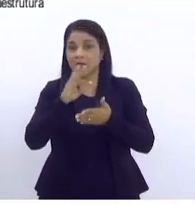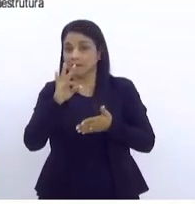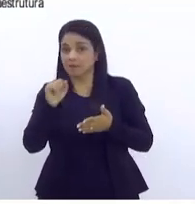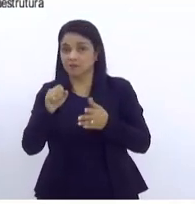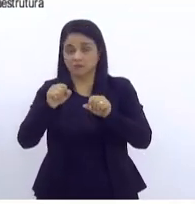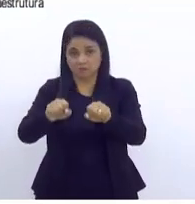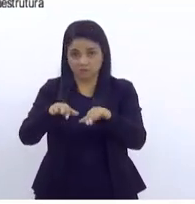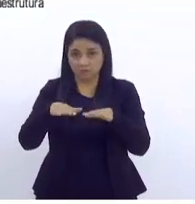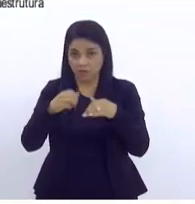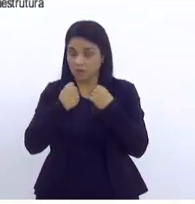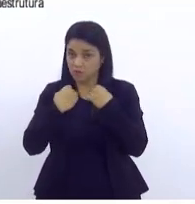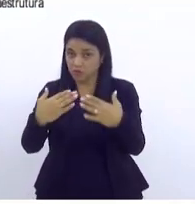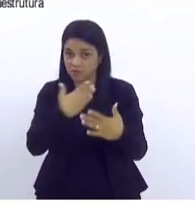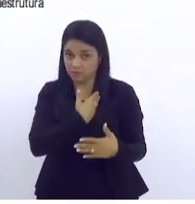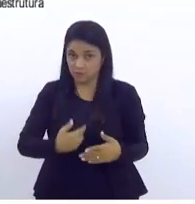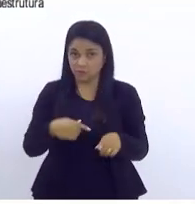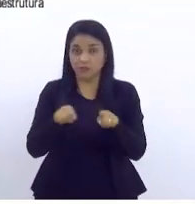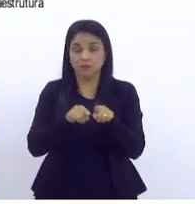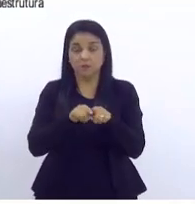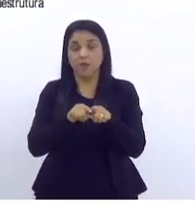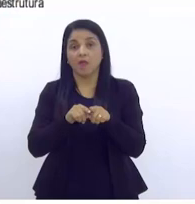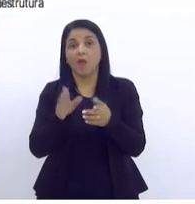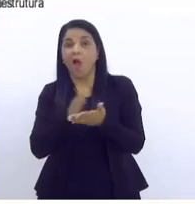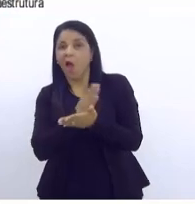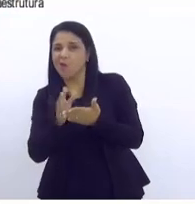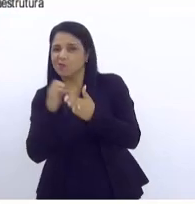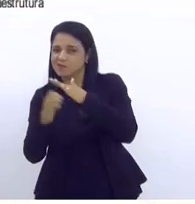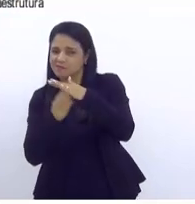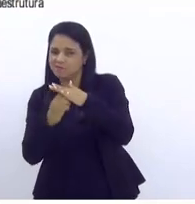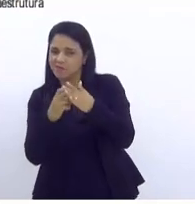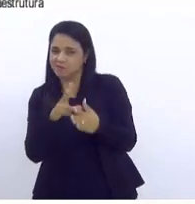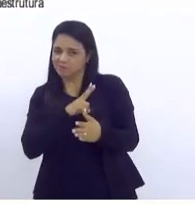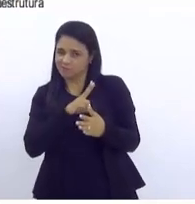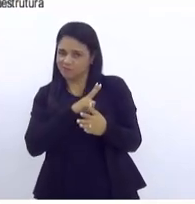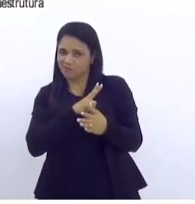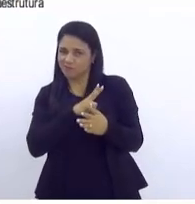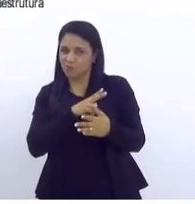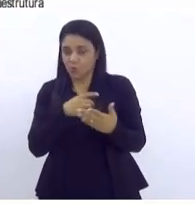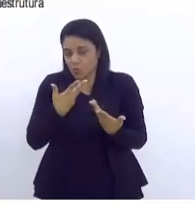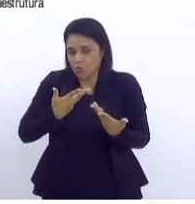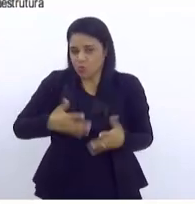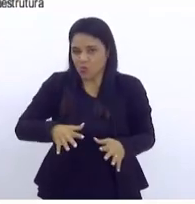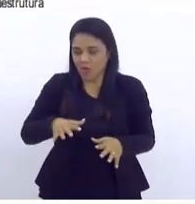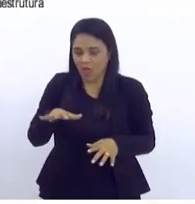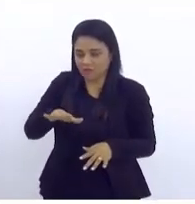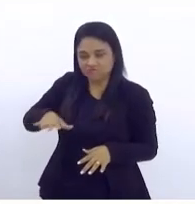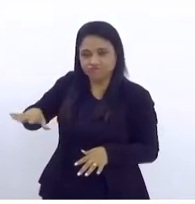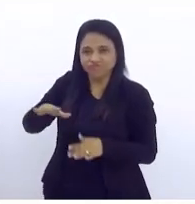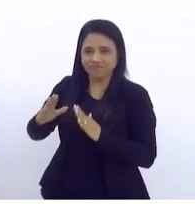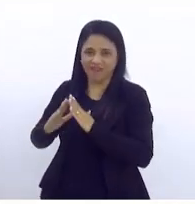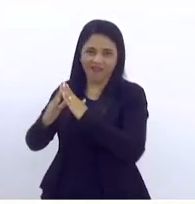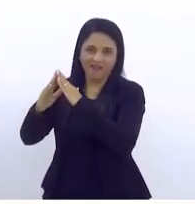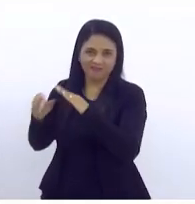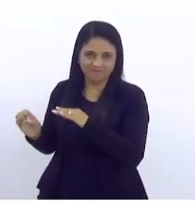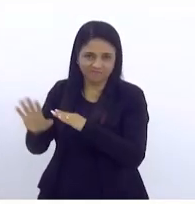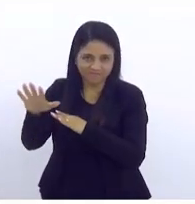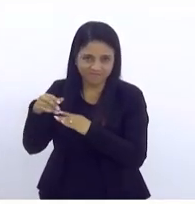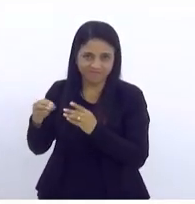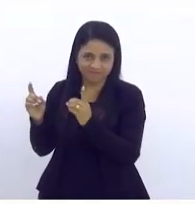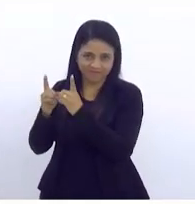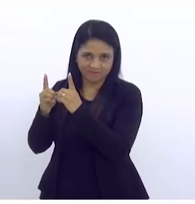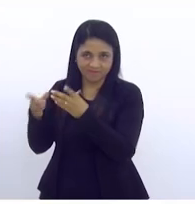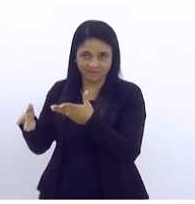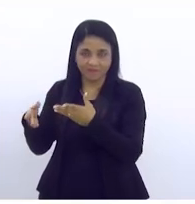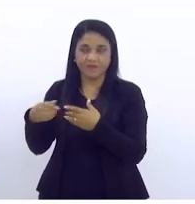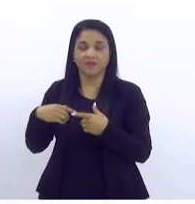alguns prestadores privados estão se esquivando né de atender eh determinadas áreas de favelas pode passar por favor é o último